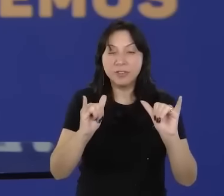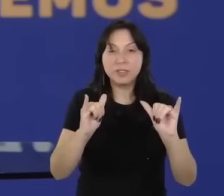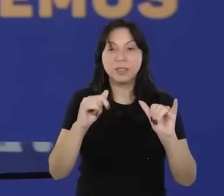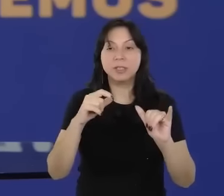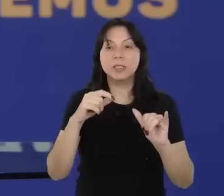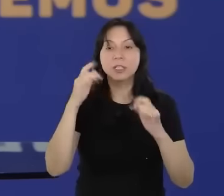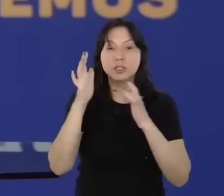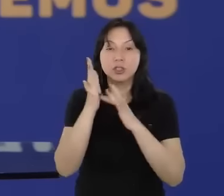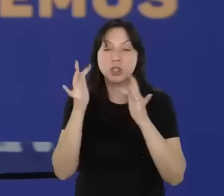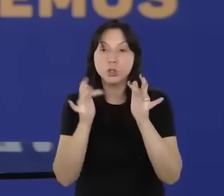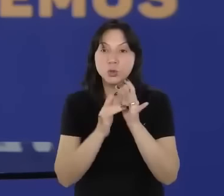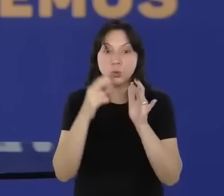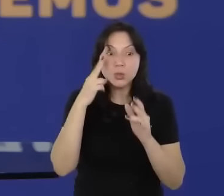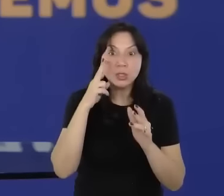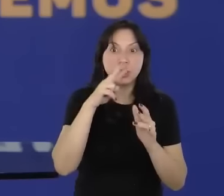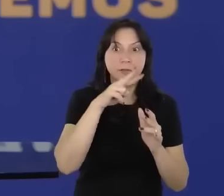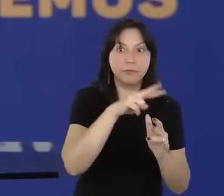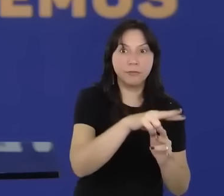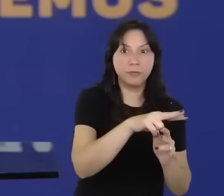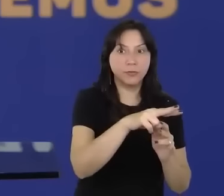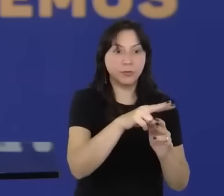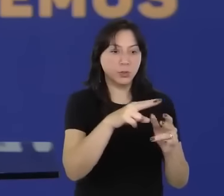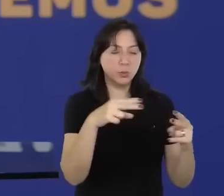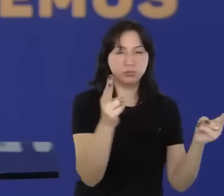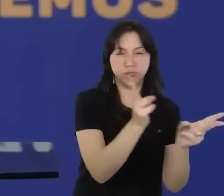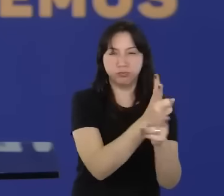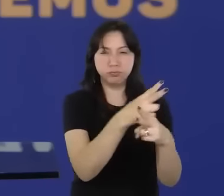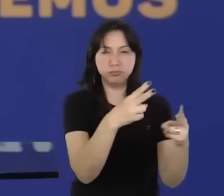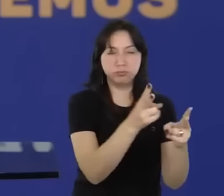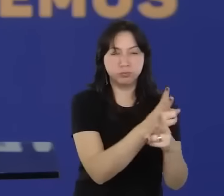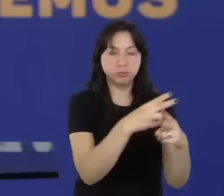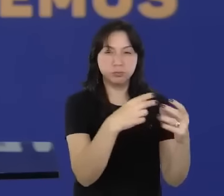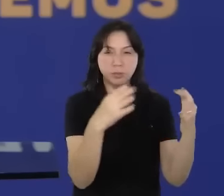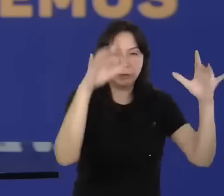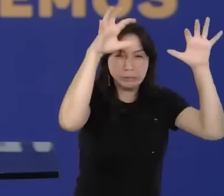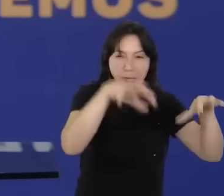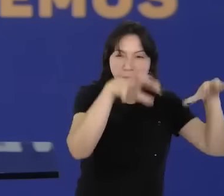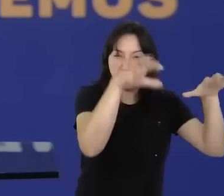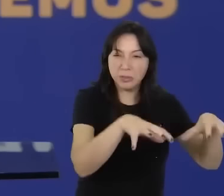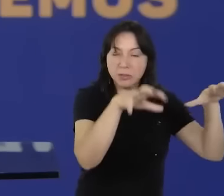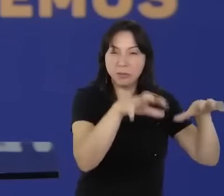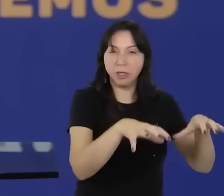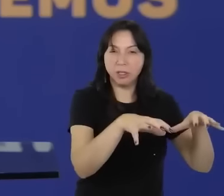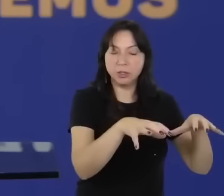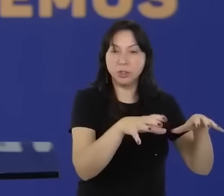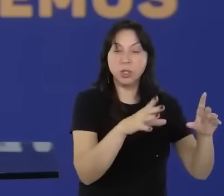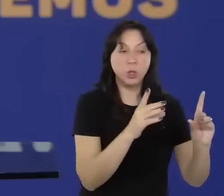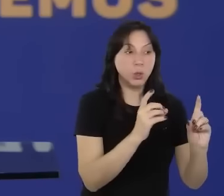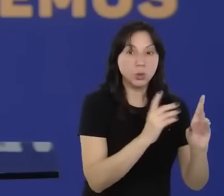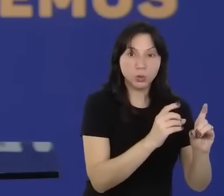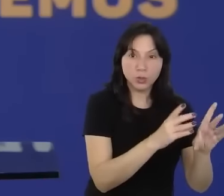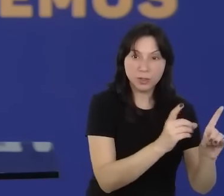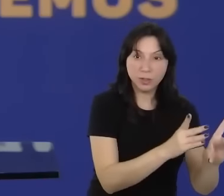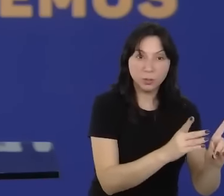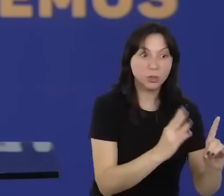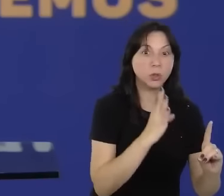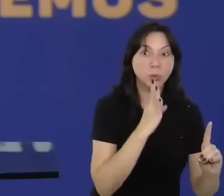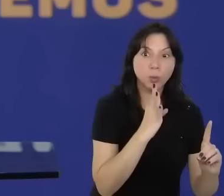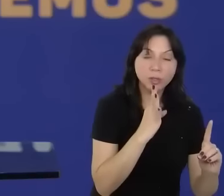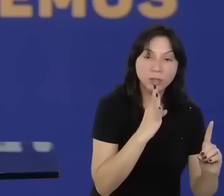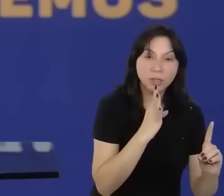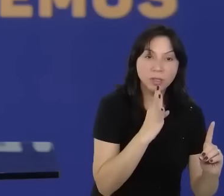barco quem sabe rodando no miolo da Tempestade os discípulos que conheciam aquele mar e que